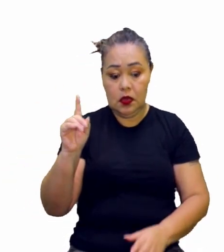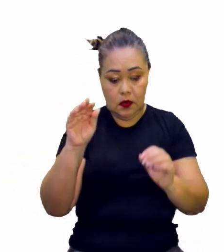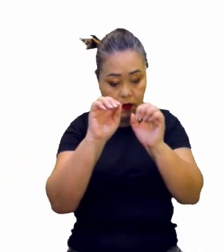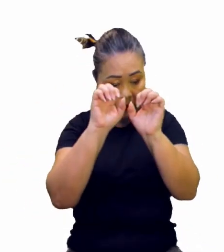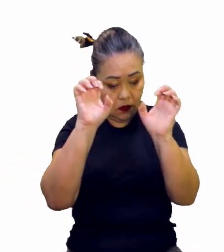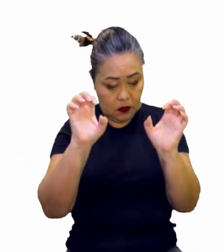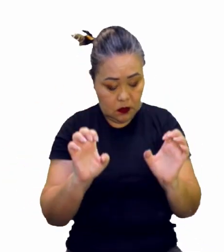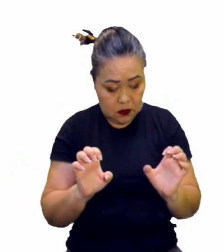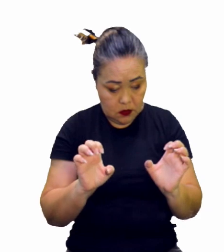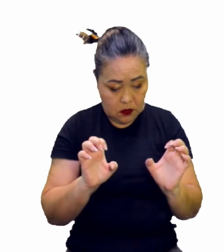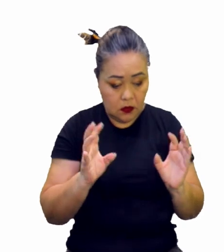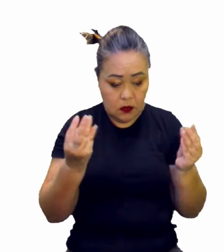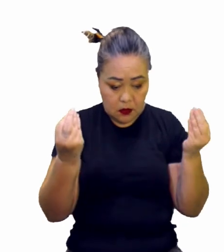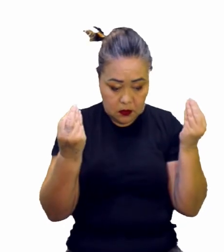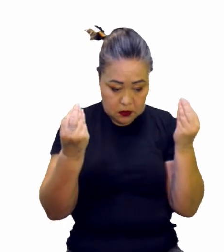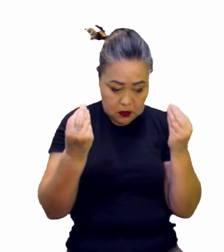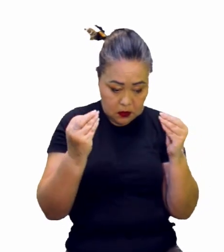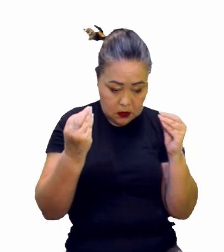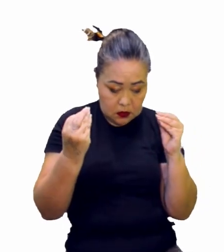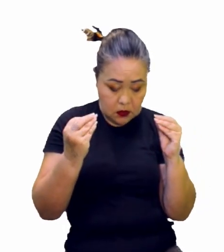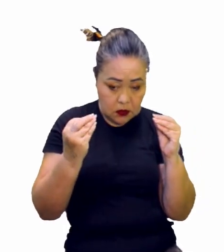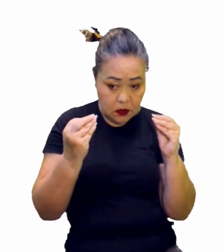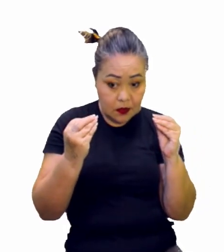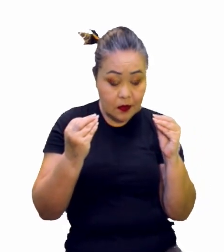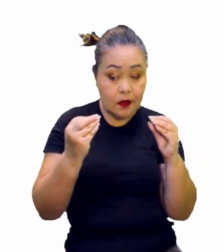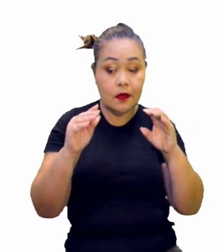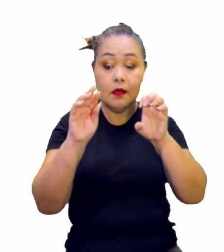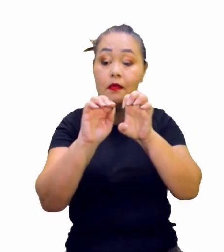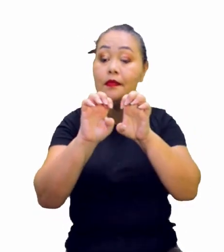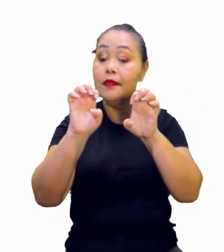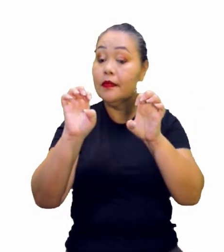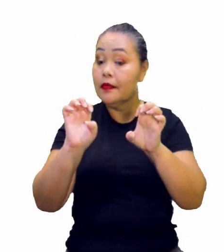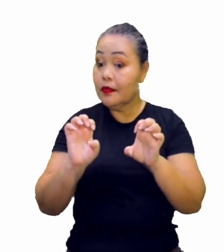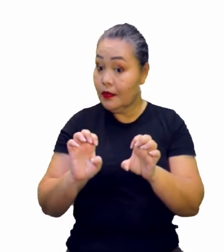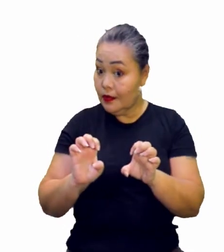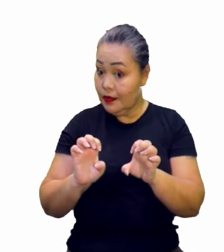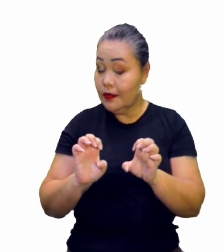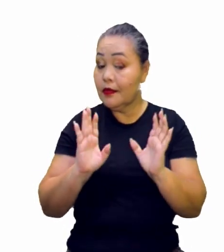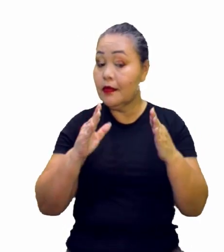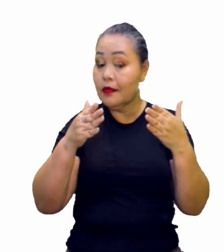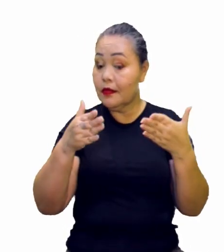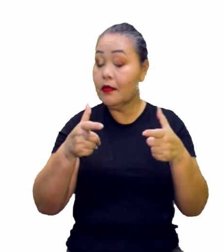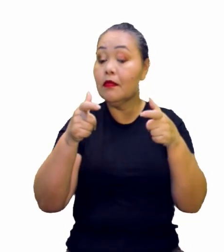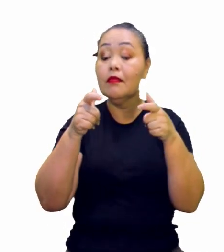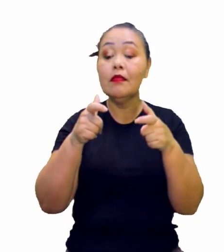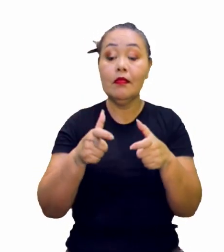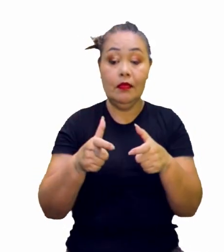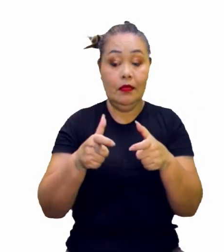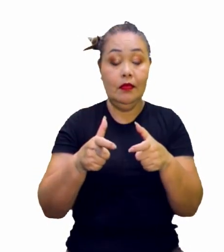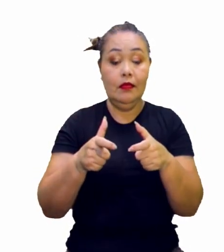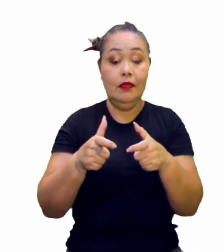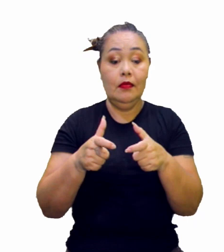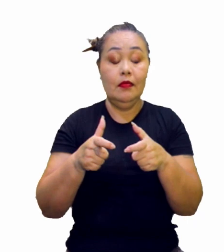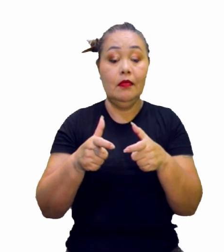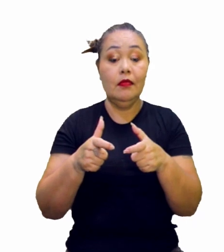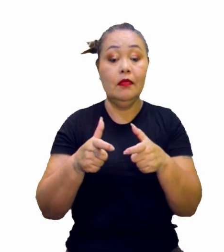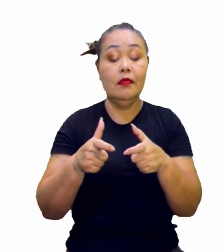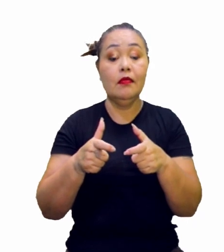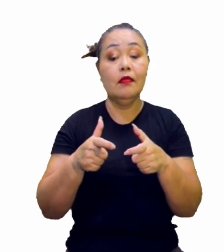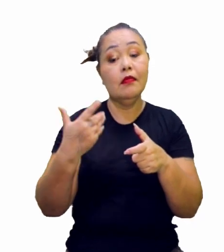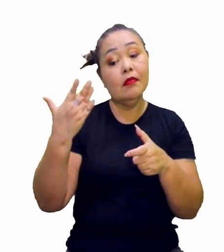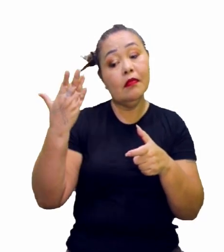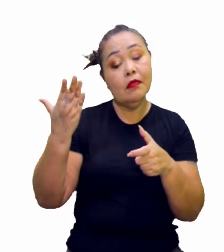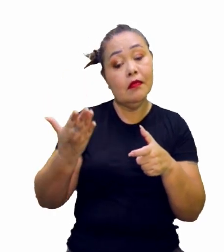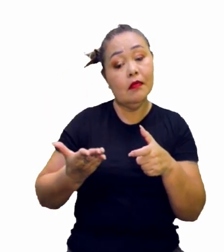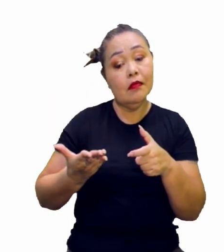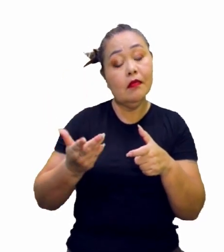o que constitui. E a estrutura que constitui um determinado local, confere a esse local ter